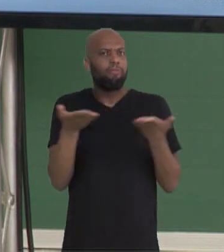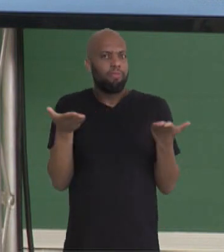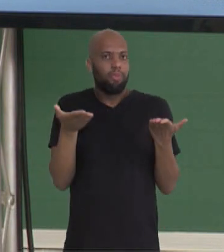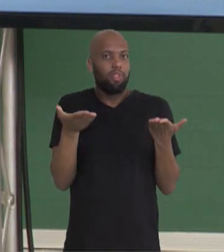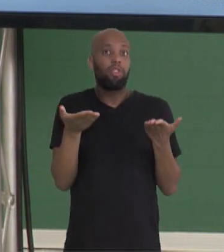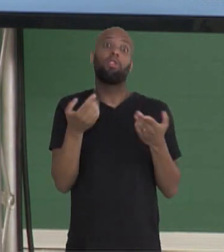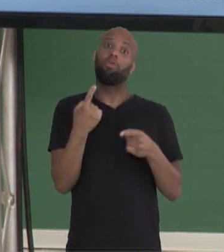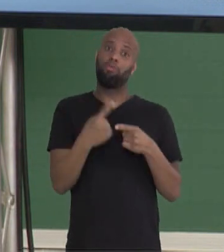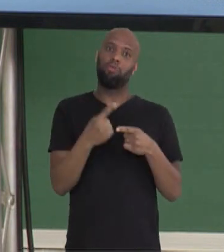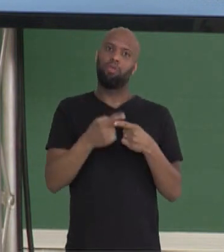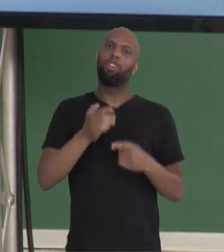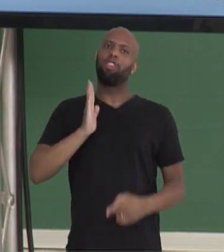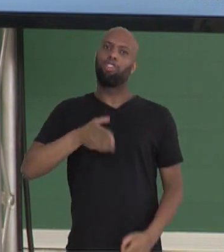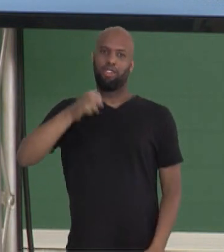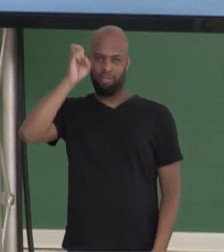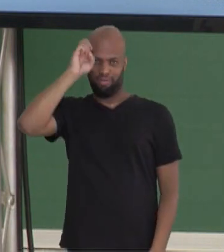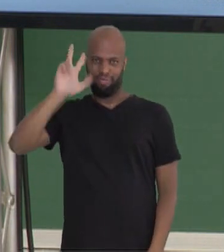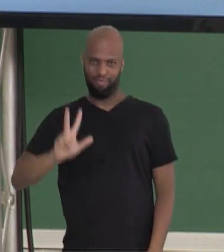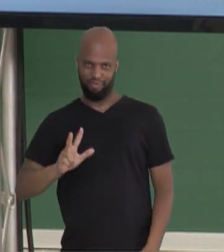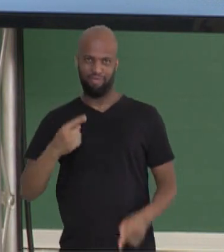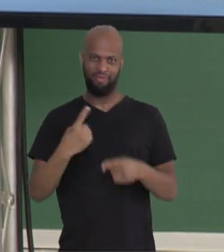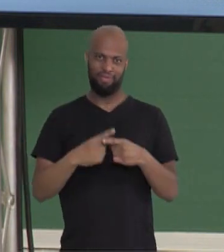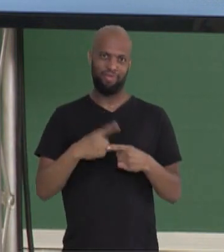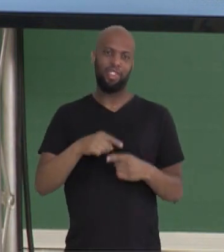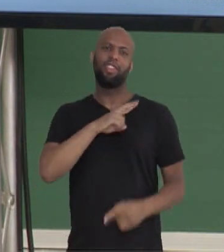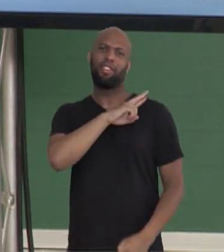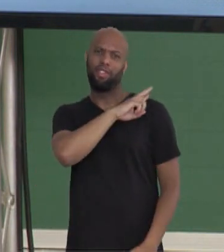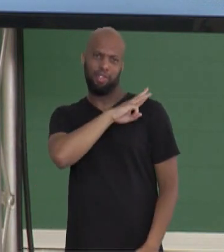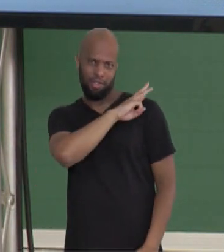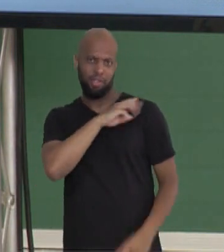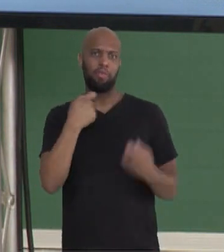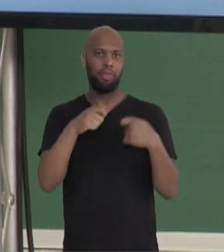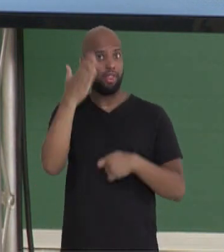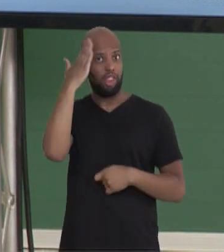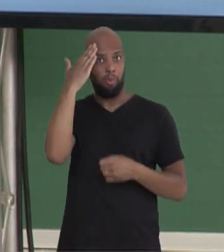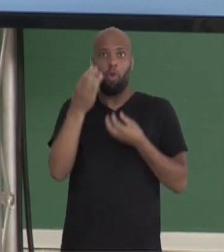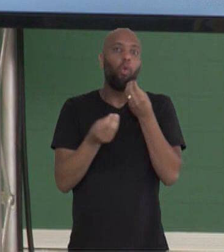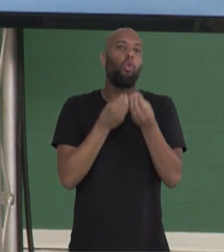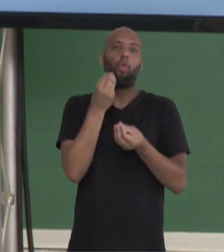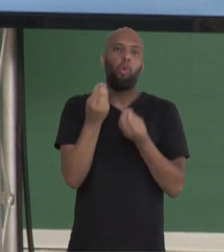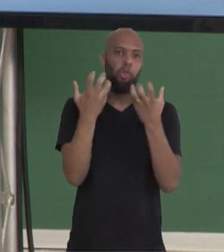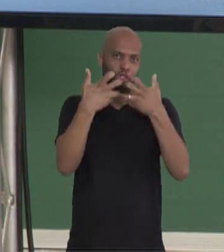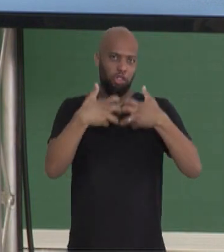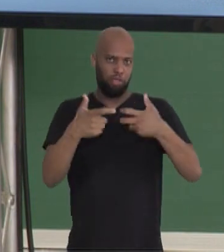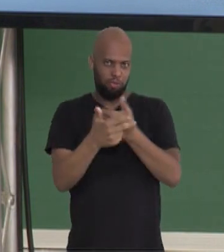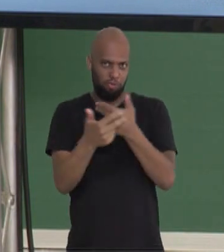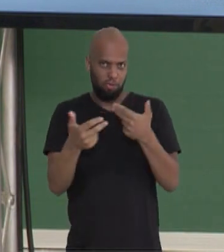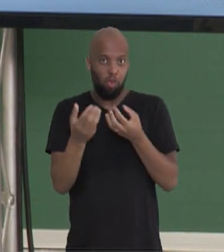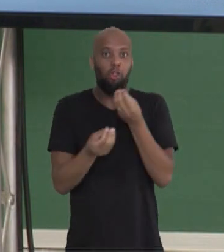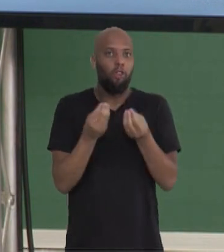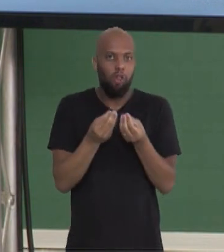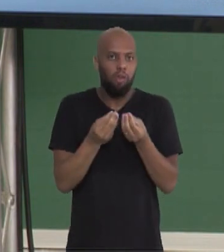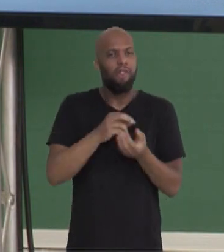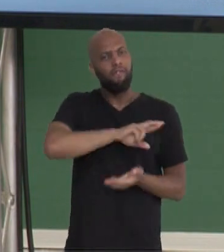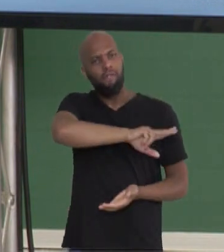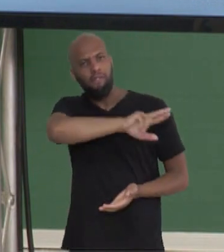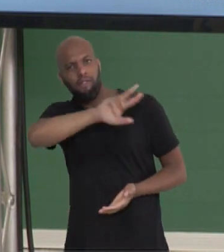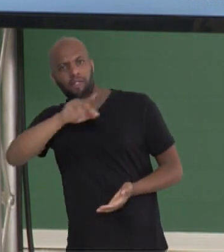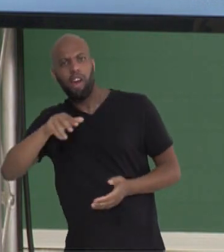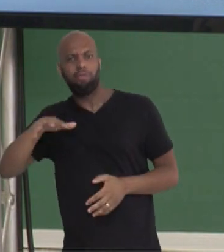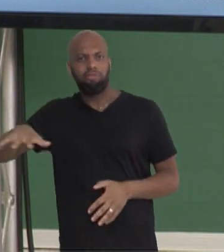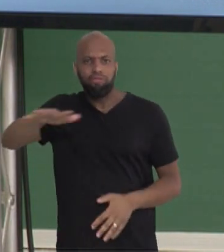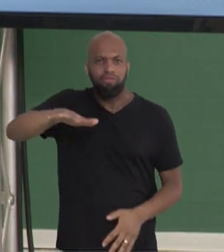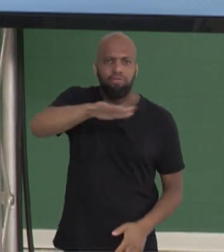são super espertos, alunos do ensino médio, e precisam entender de onde as coisas vêm, tá? Então, em várias áreas do conhecimento, a gente